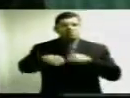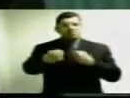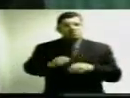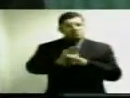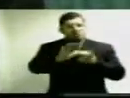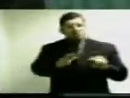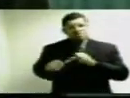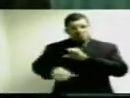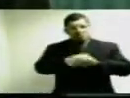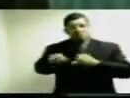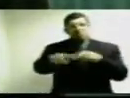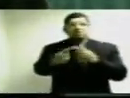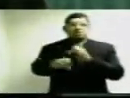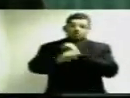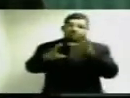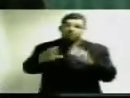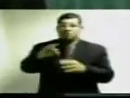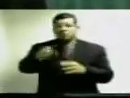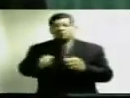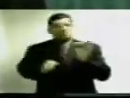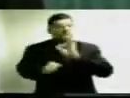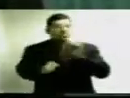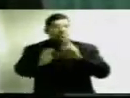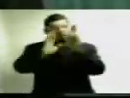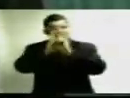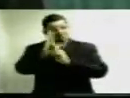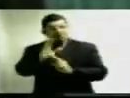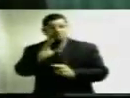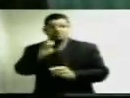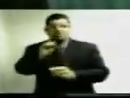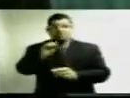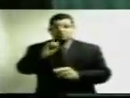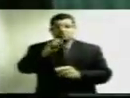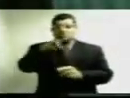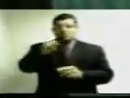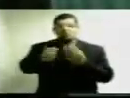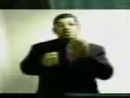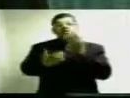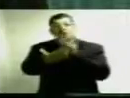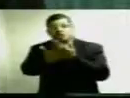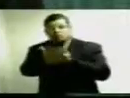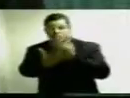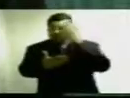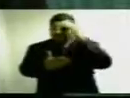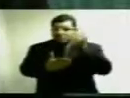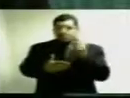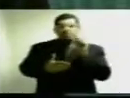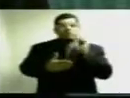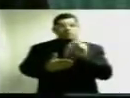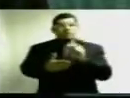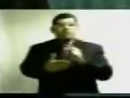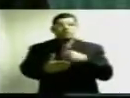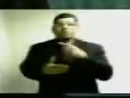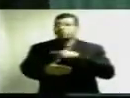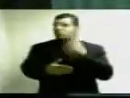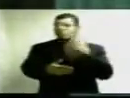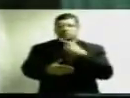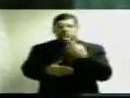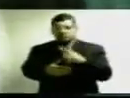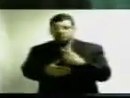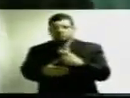possível e legal mudar. Não é cláusula pétrea, não tem regra de simetria, quem estuda direito constitucional sabe disso. A gente